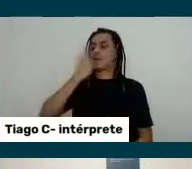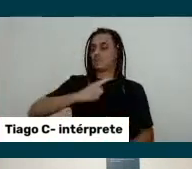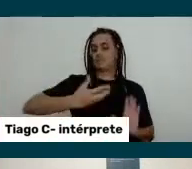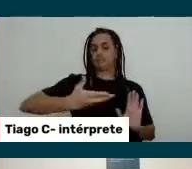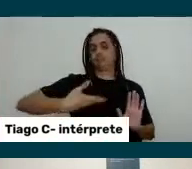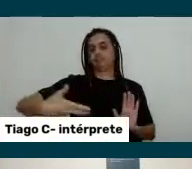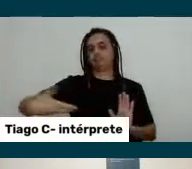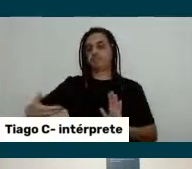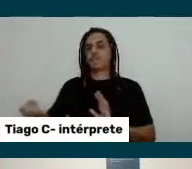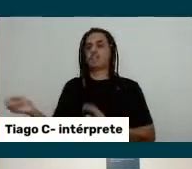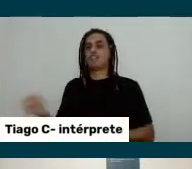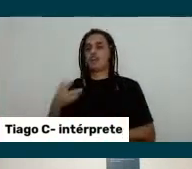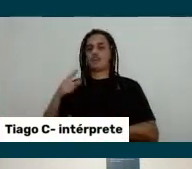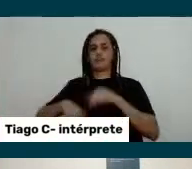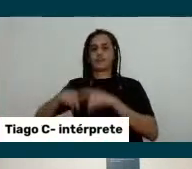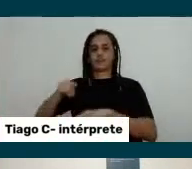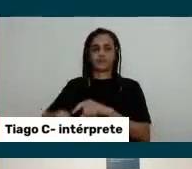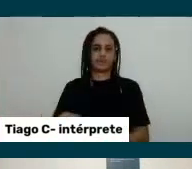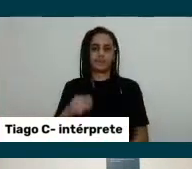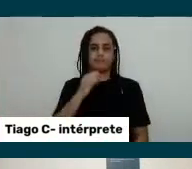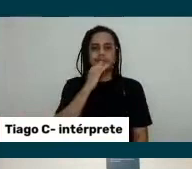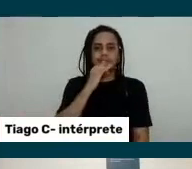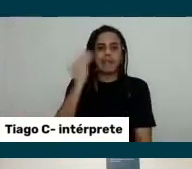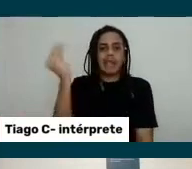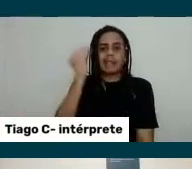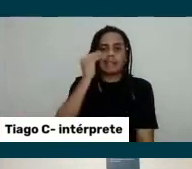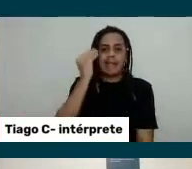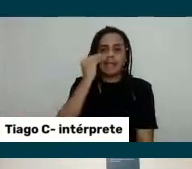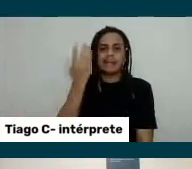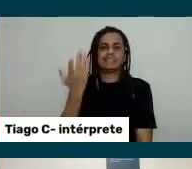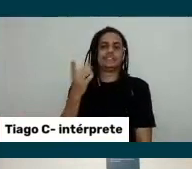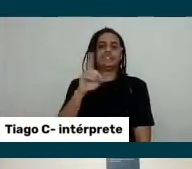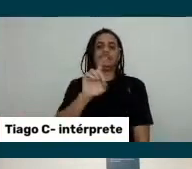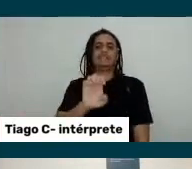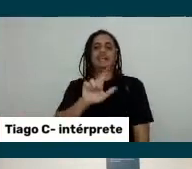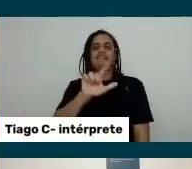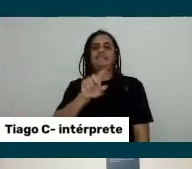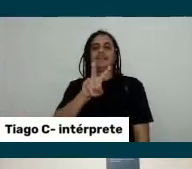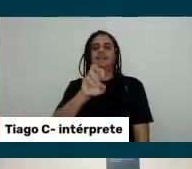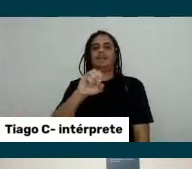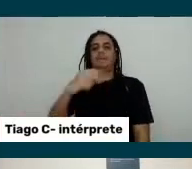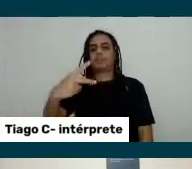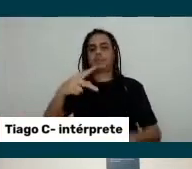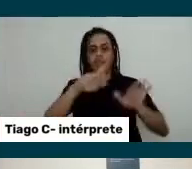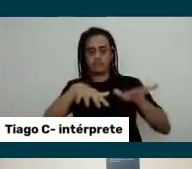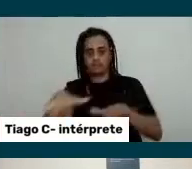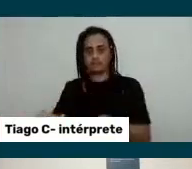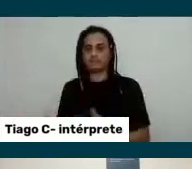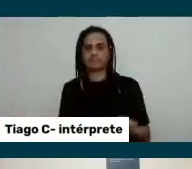Por exemplo, Test-Driven Development, deploy automatizado, infraestrutura como código,